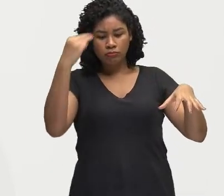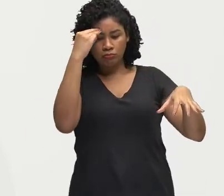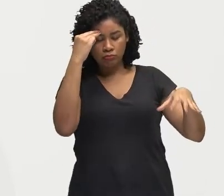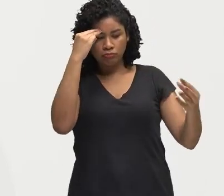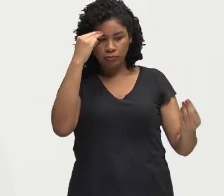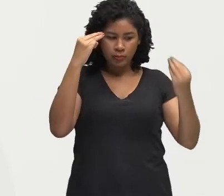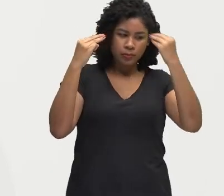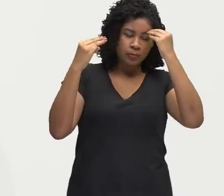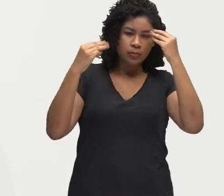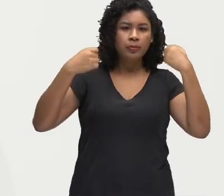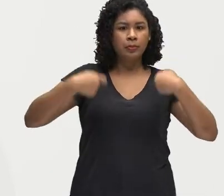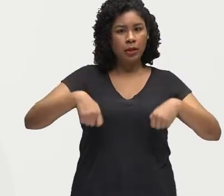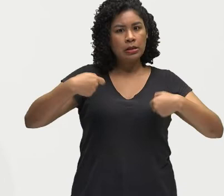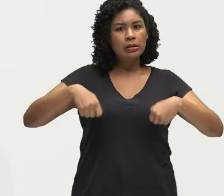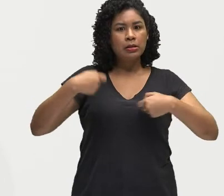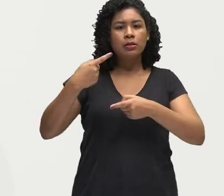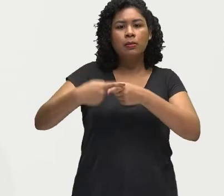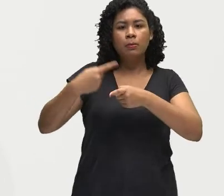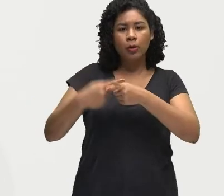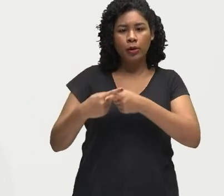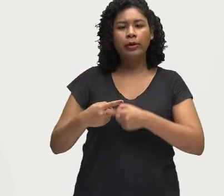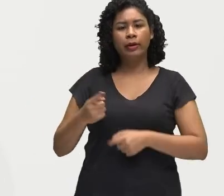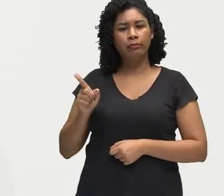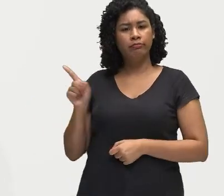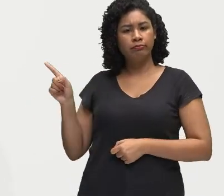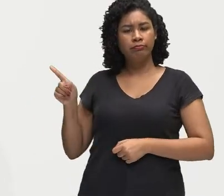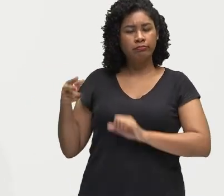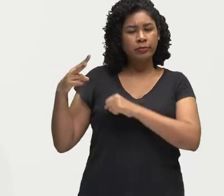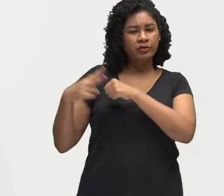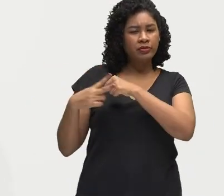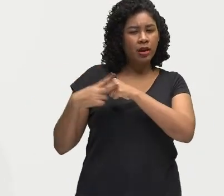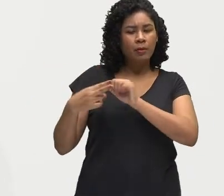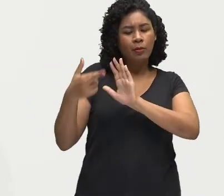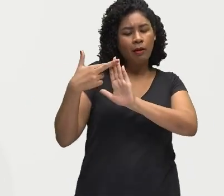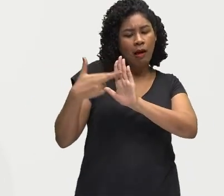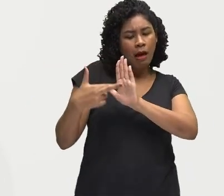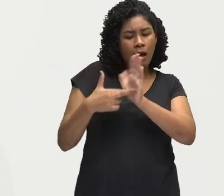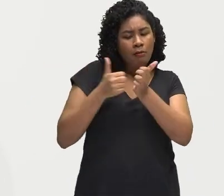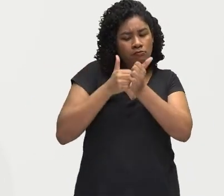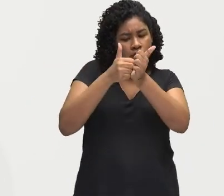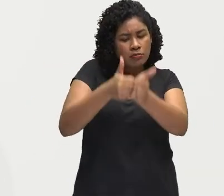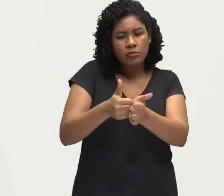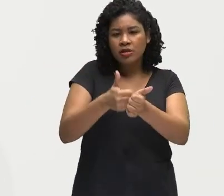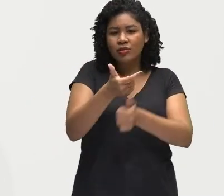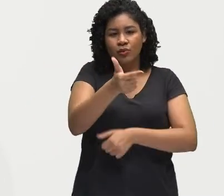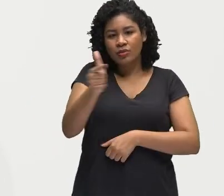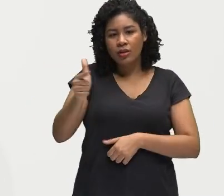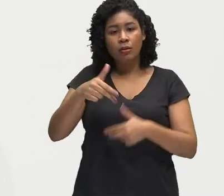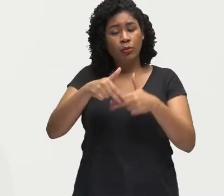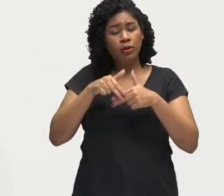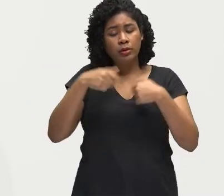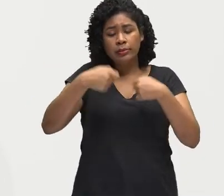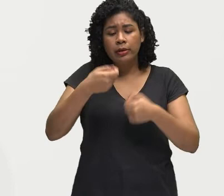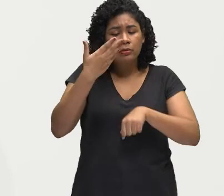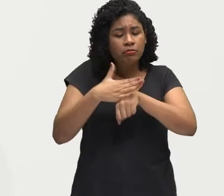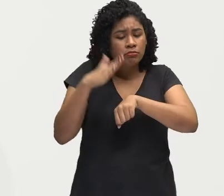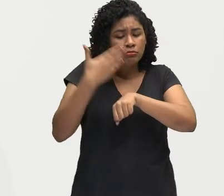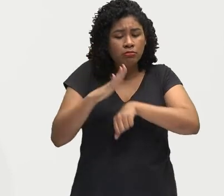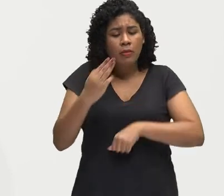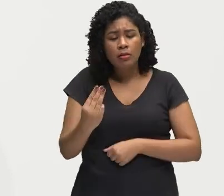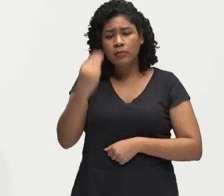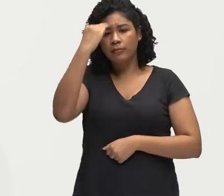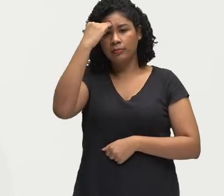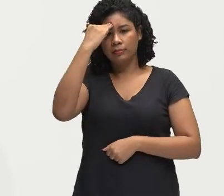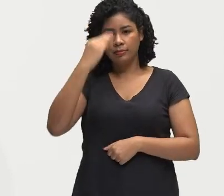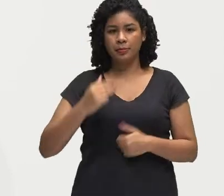verbos, porque eles realmente, eles não têm uma regra específica, você tem que estudar mesmo para lembrar sobre eles.